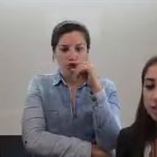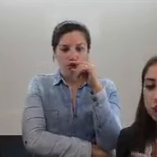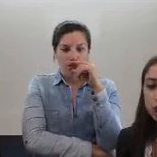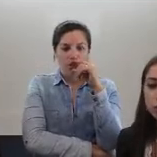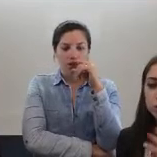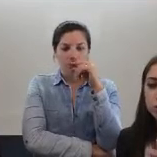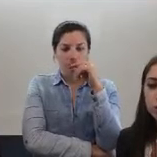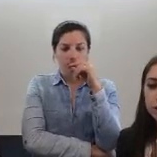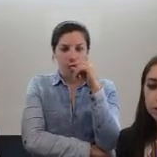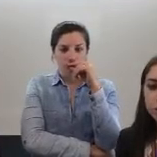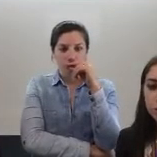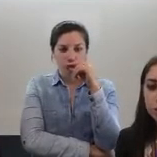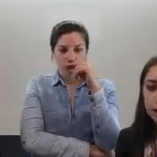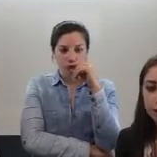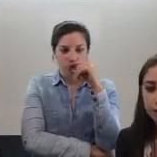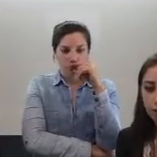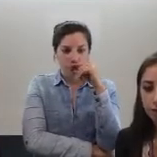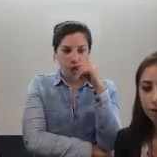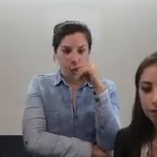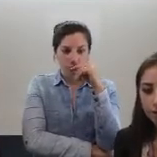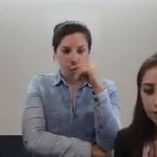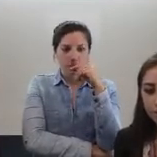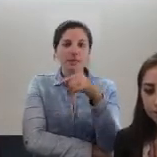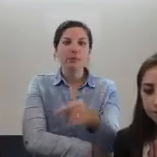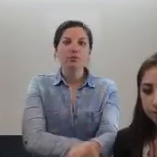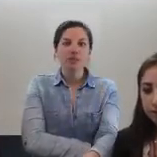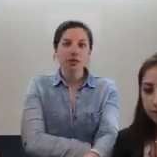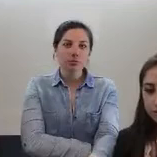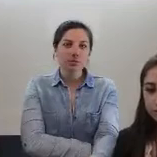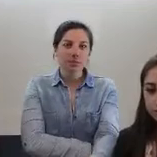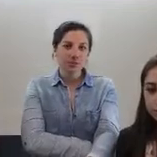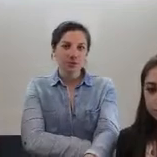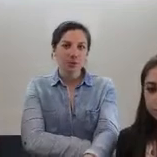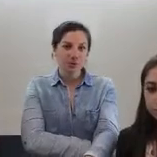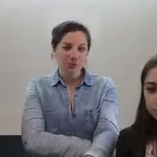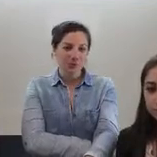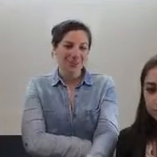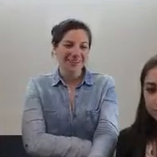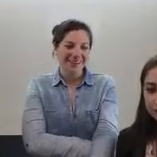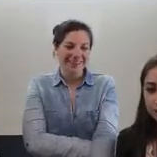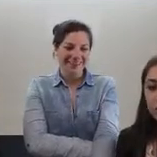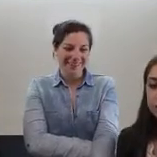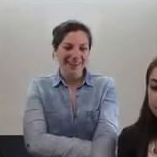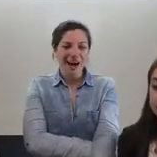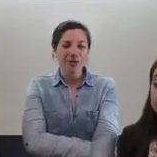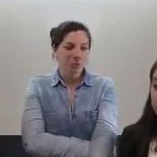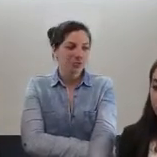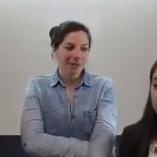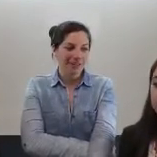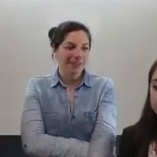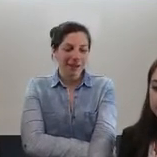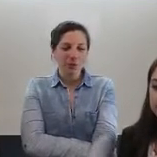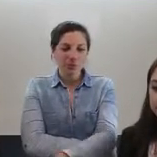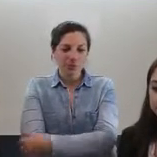tem acesso aos artigos, a tudo que foi colocado ali, ó. Que é, por sinal, um dossiê de ensino religioso. Ó, que interessante. A é